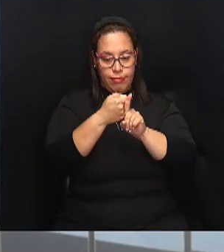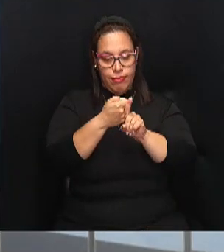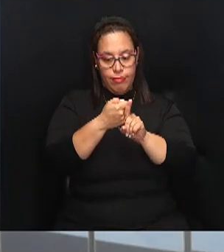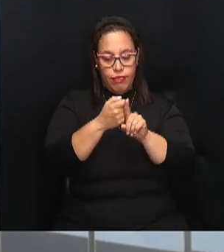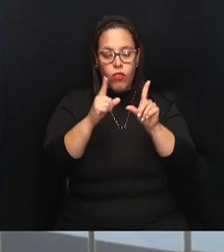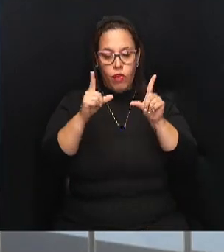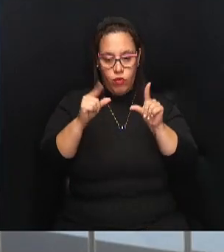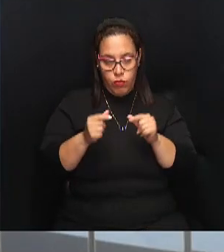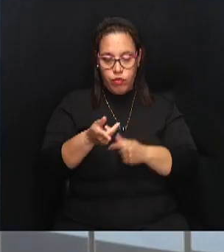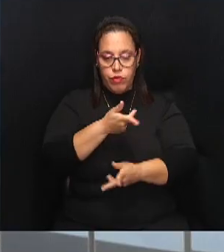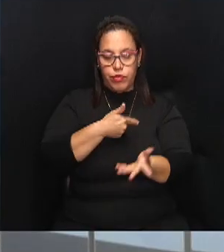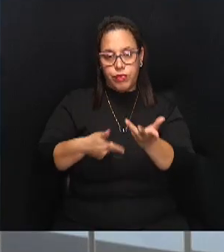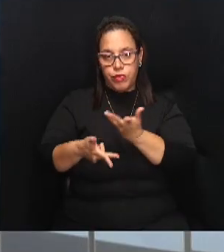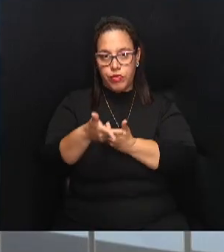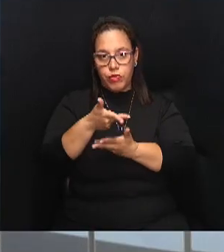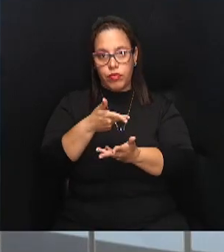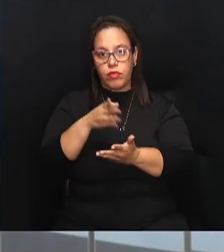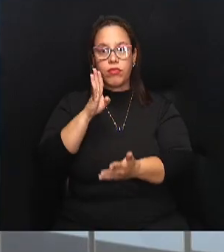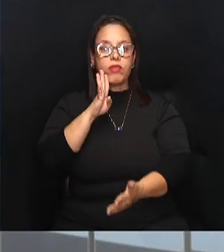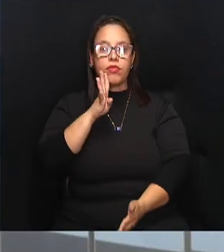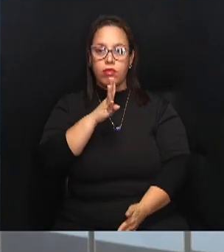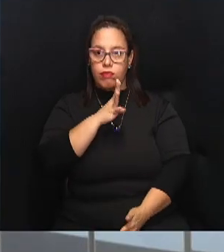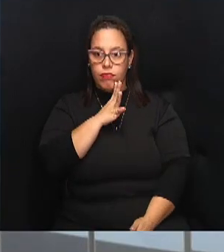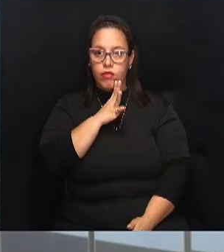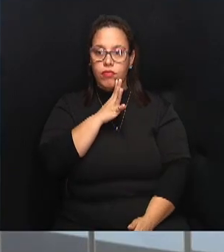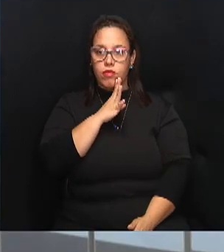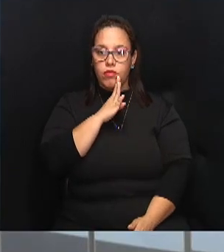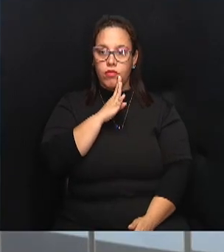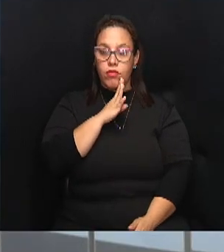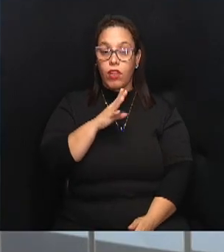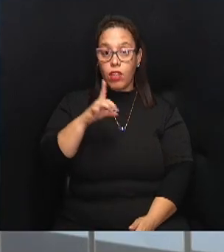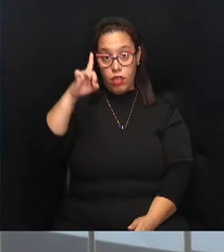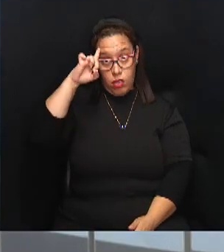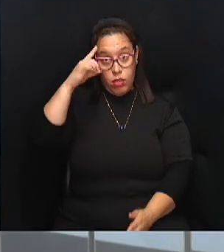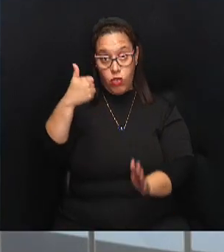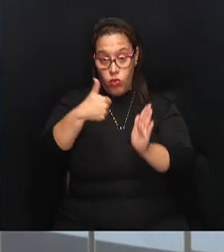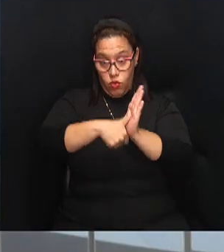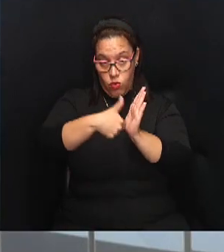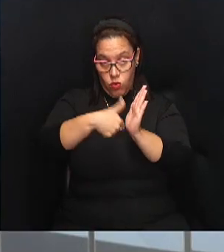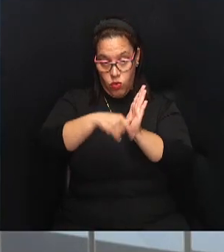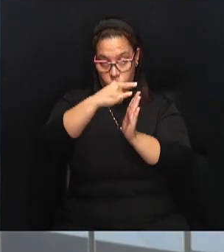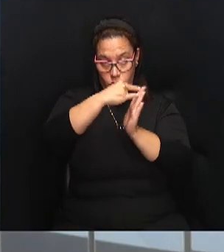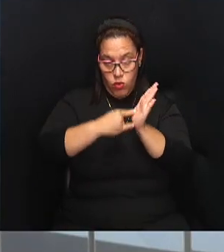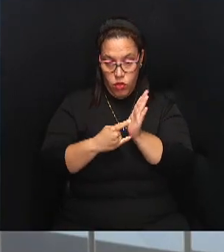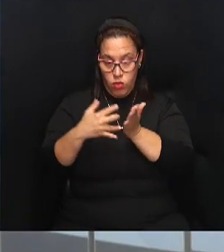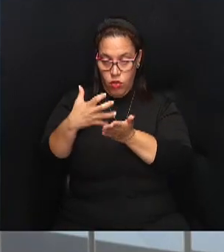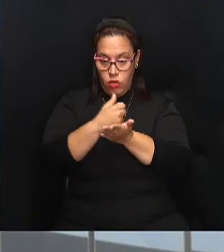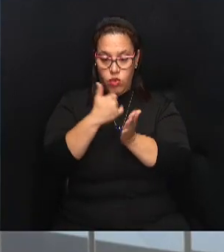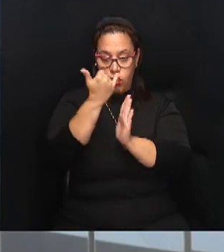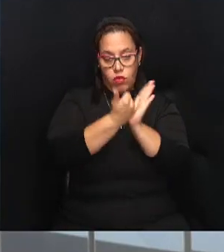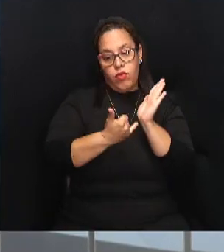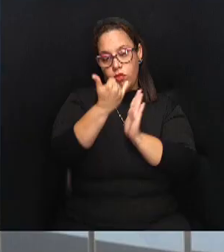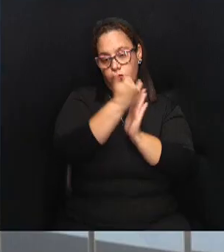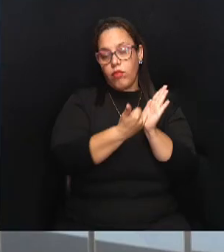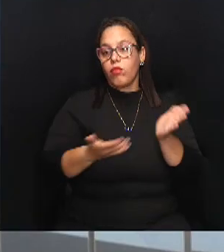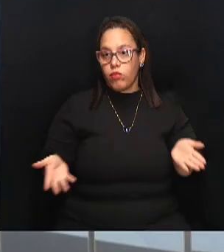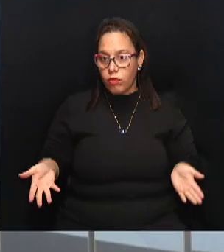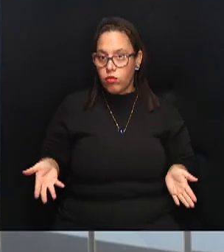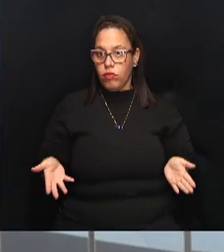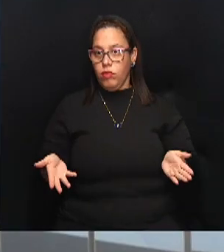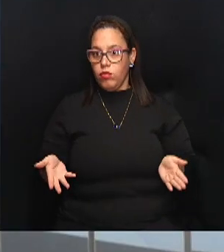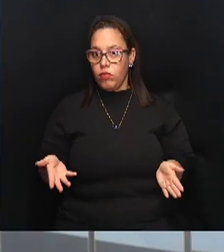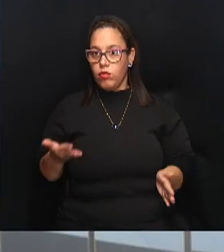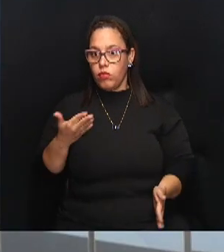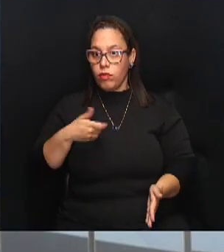município. Exemplo, Operação Bar. Eles vão ter que estar em dia com a documentação, vão ter que recolher os impostos de acordo com o que o